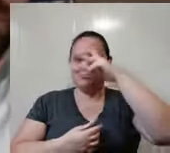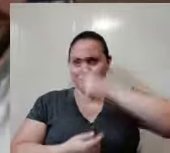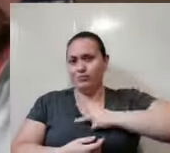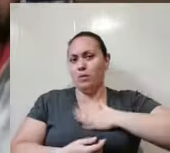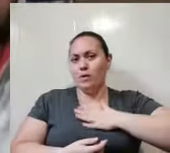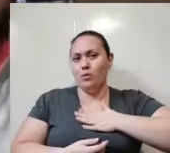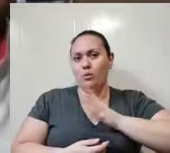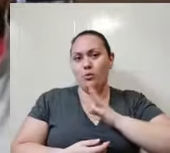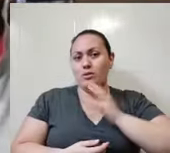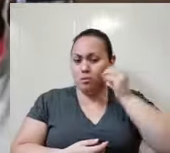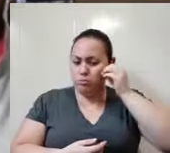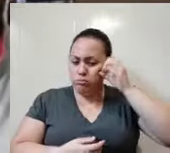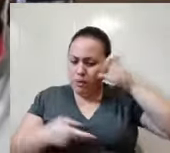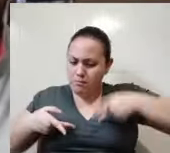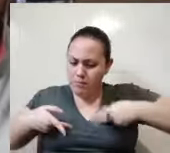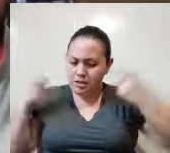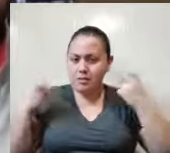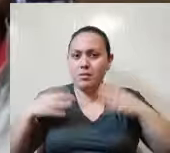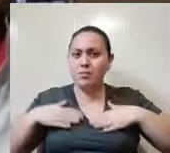para o nosso desenvolvimento, para o nosso